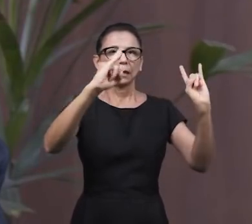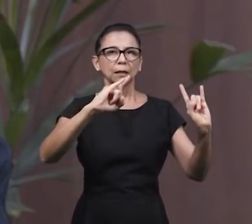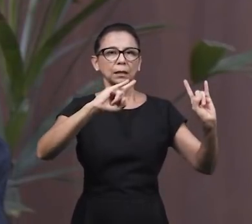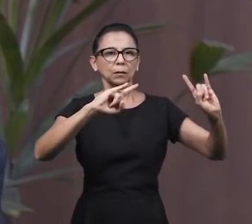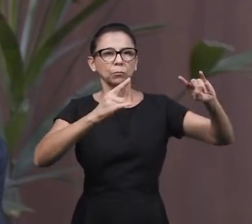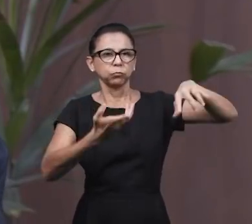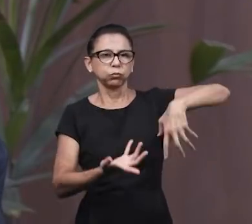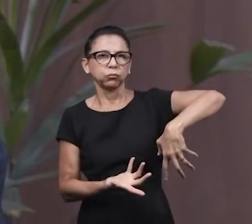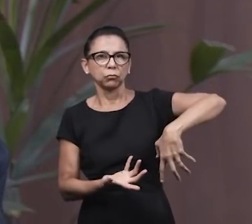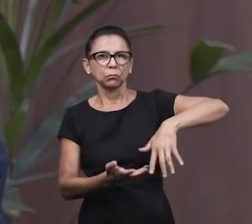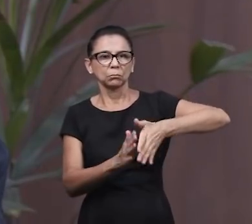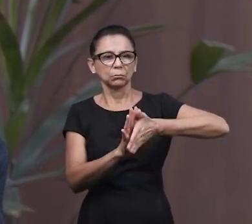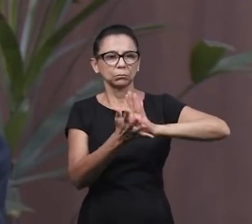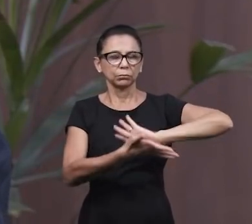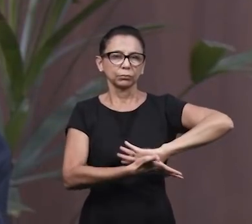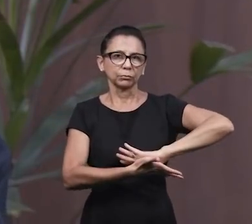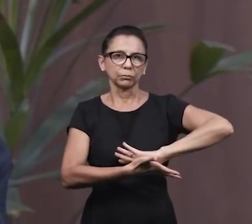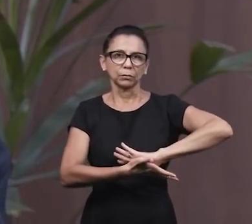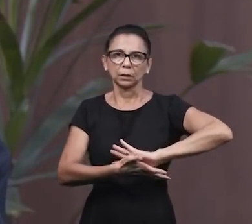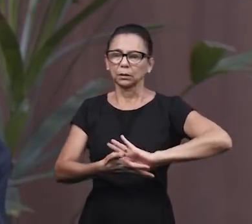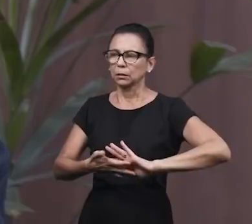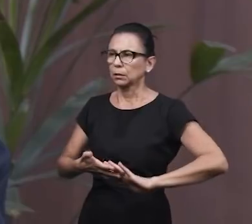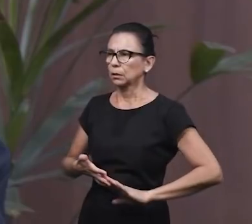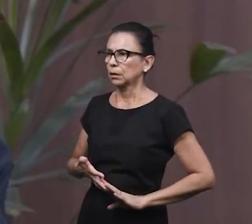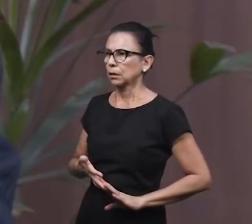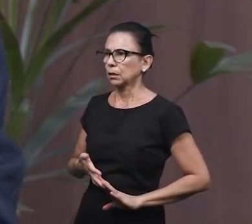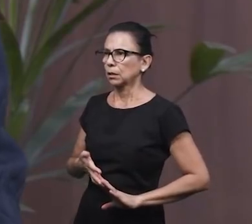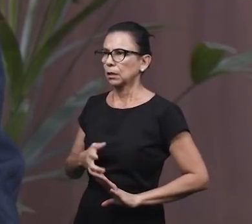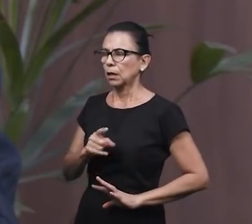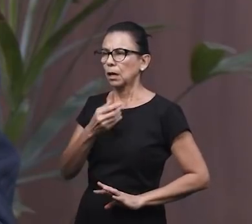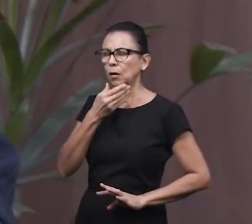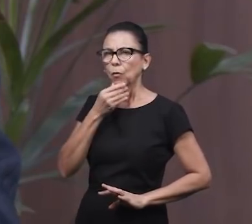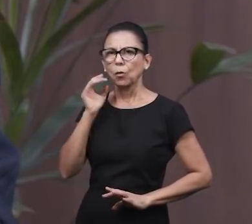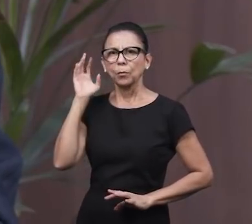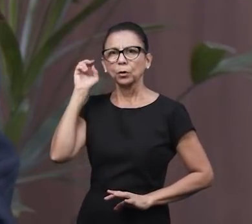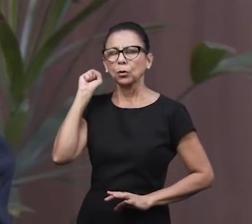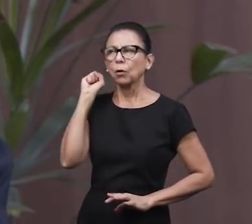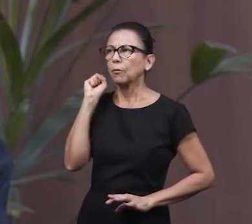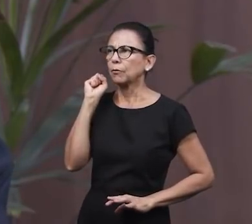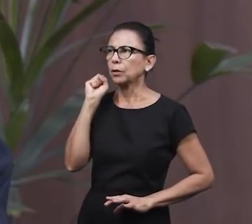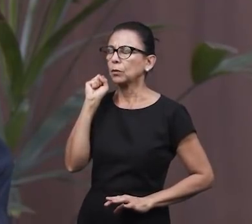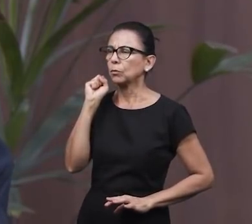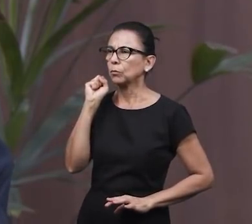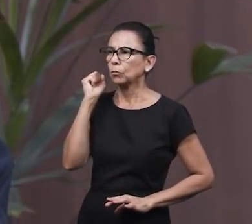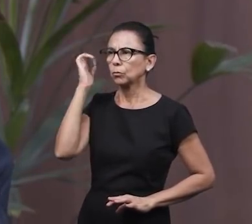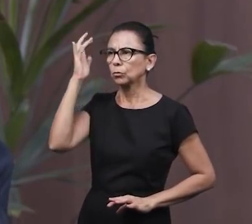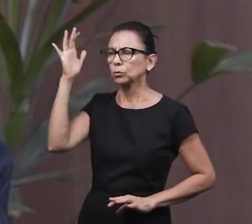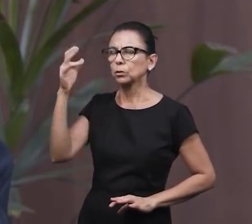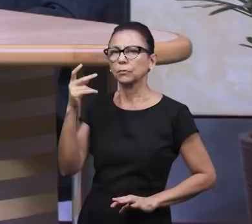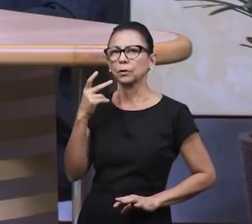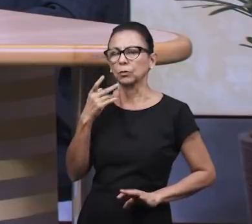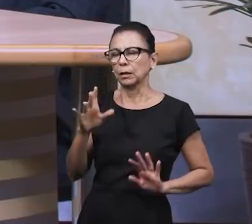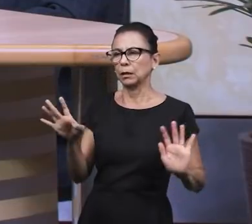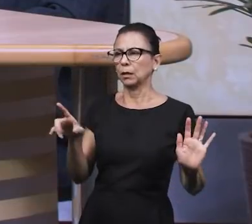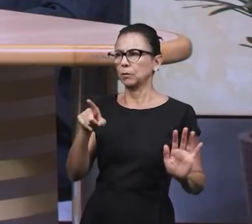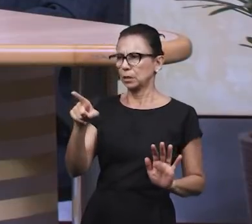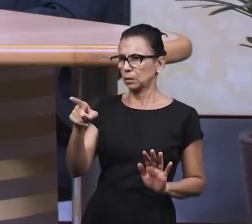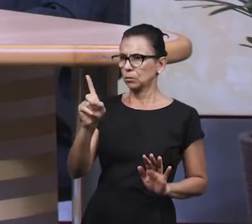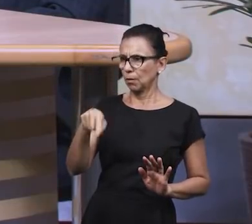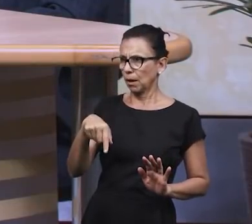aí o rapaz que ouviu aquele sonho disse, não, isso não é outra coisa senão a espada de Gideão. Isso foram soldados